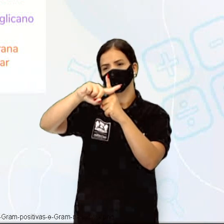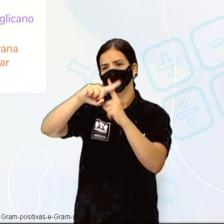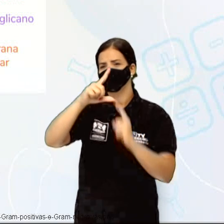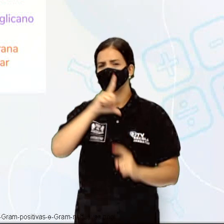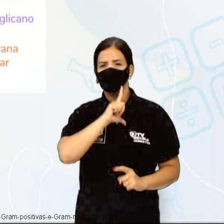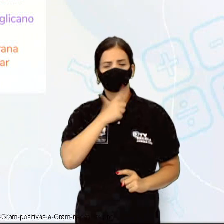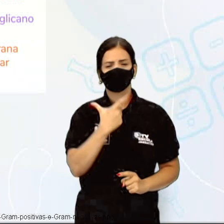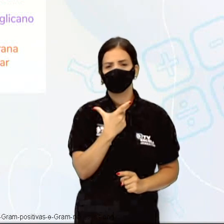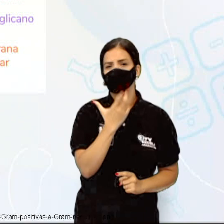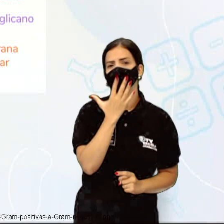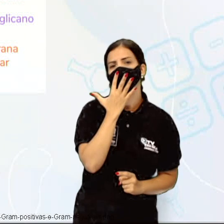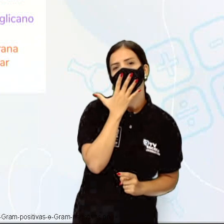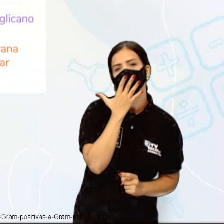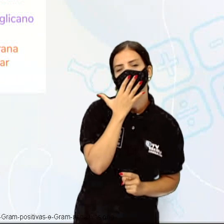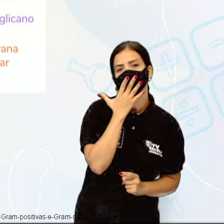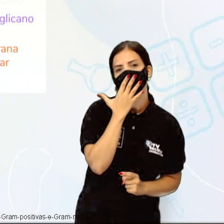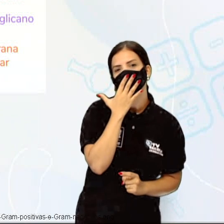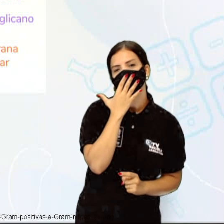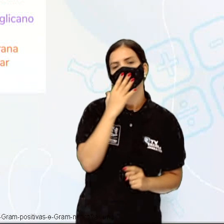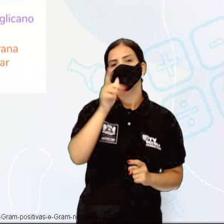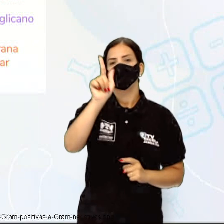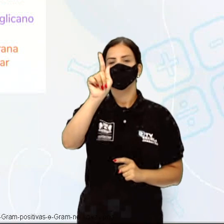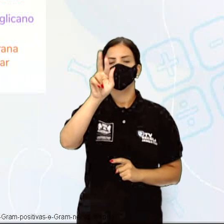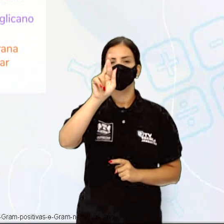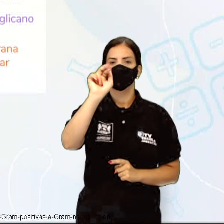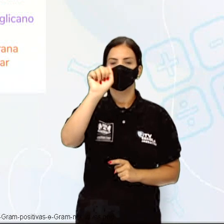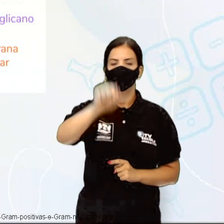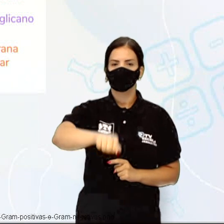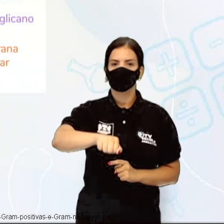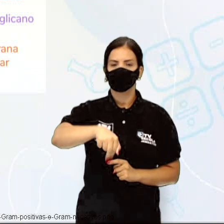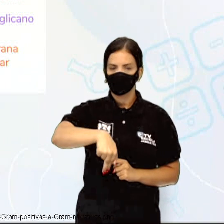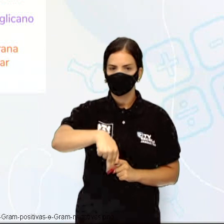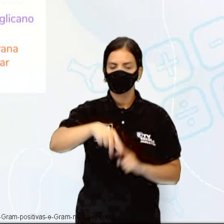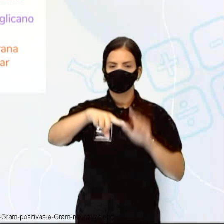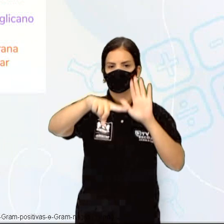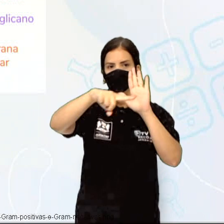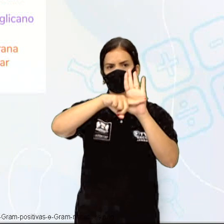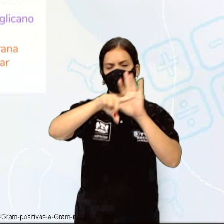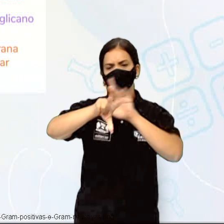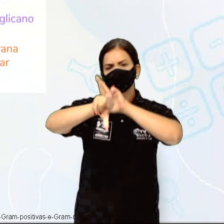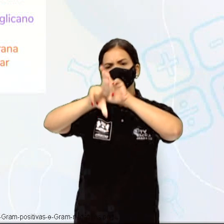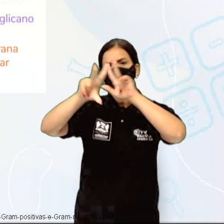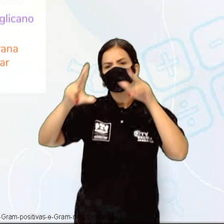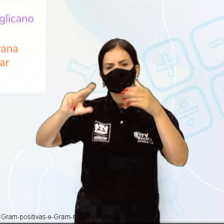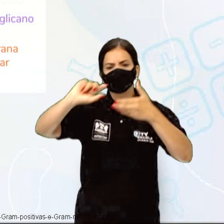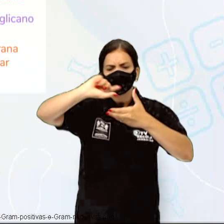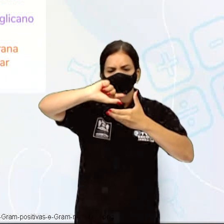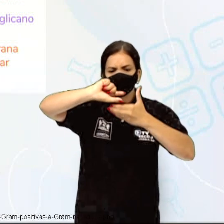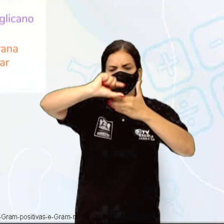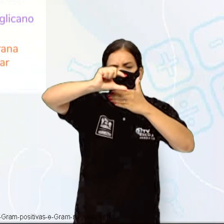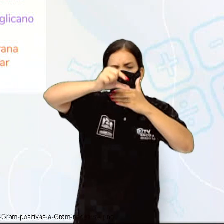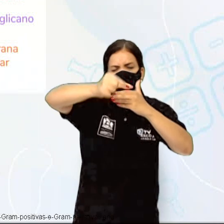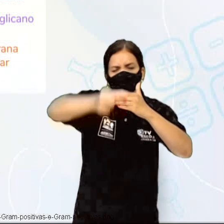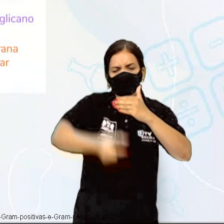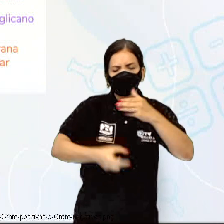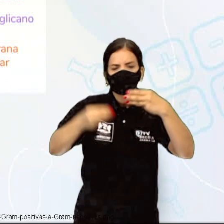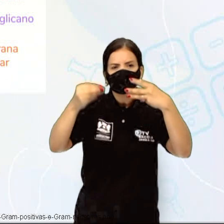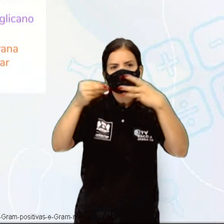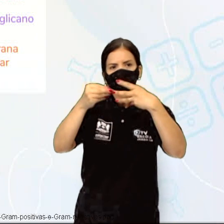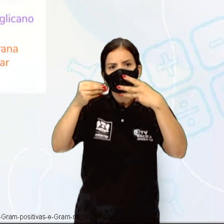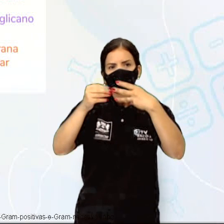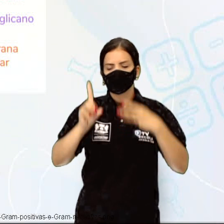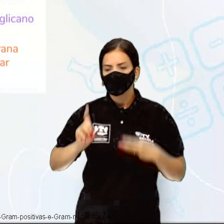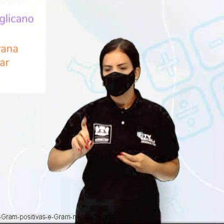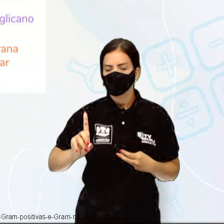de gram-negativas. E essa diferença se dá pela própria estrutura da parede celular. Se a gente observar aí, as